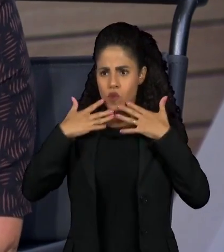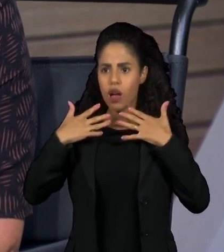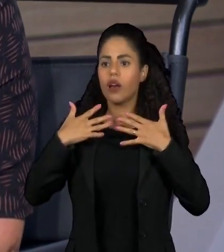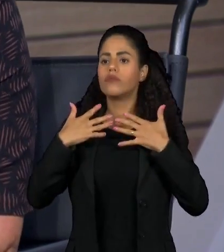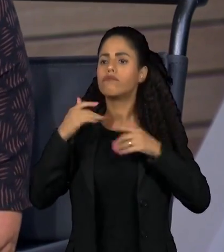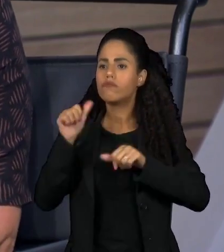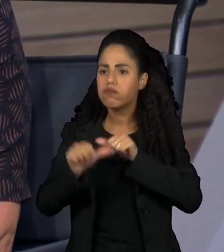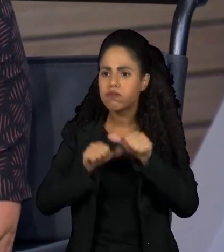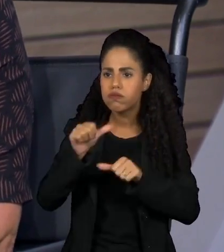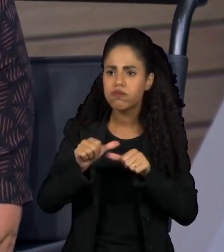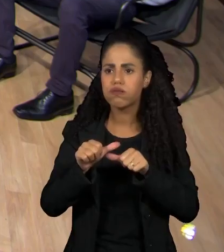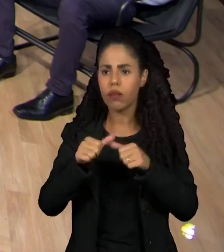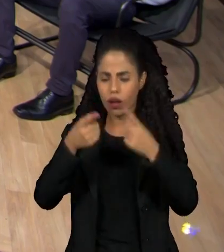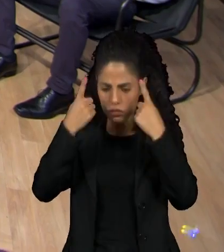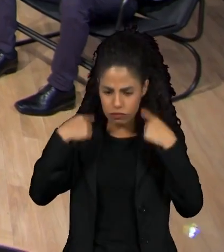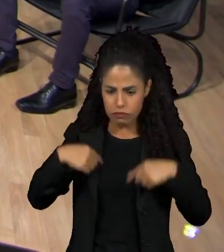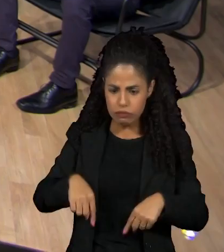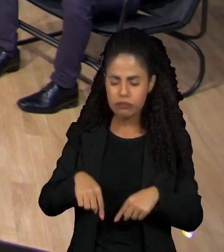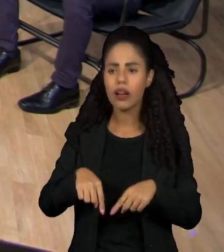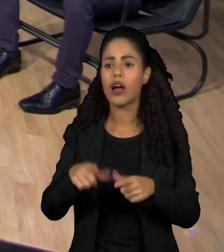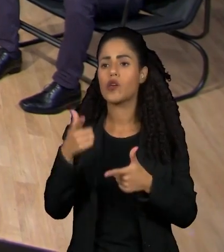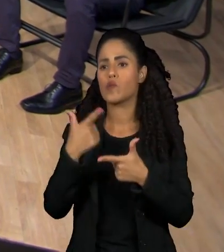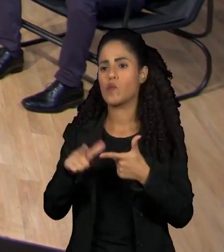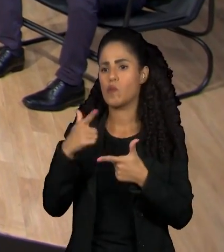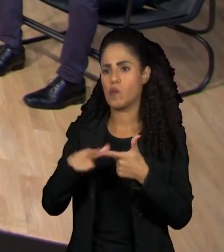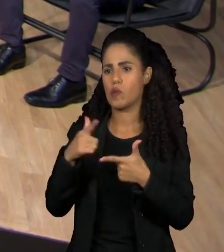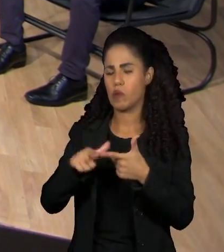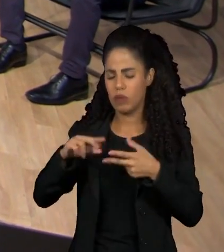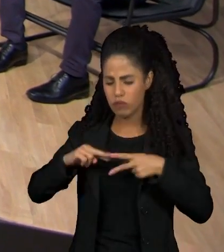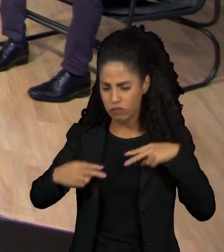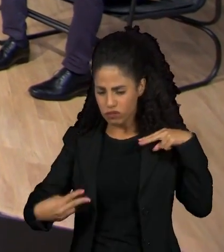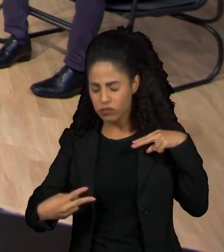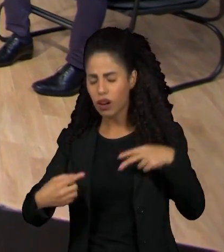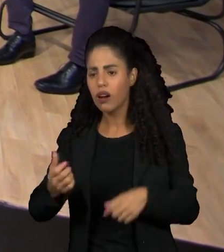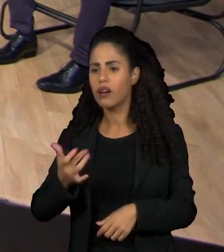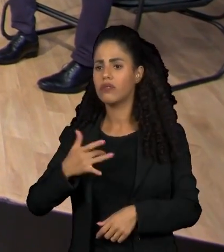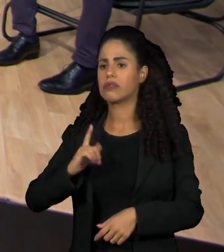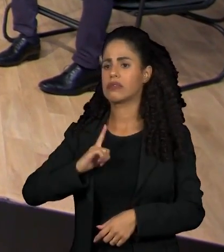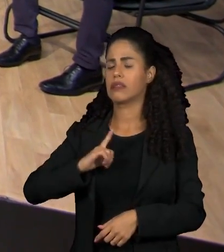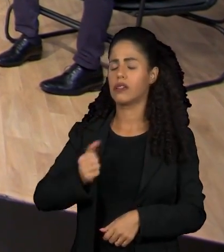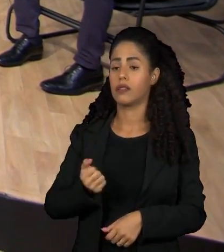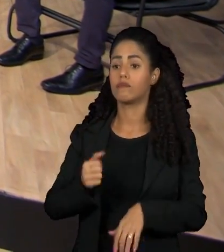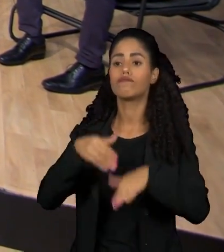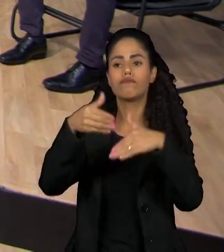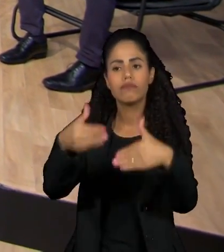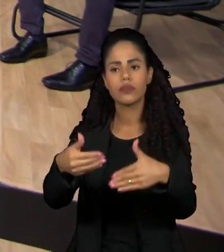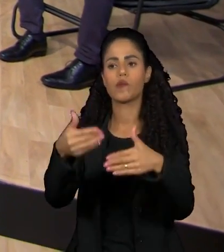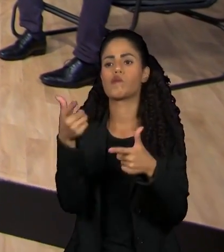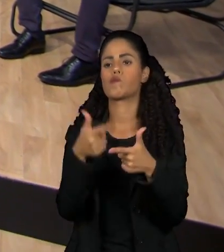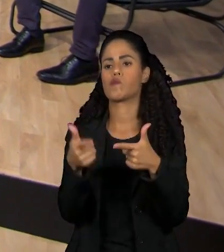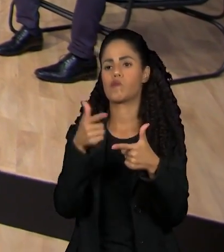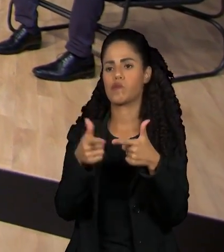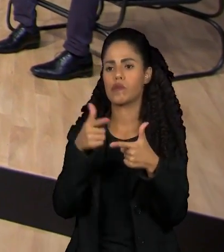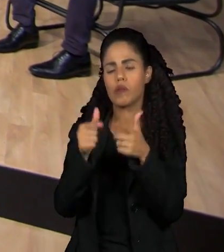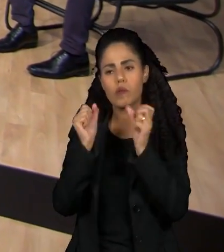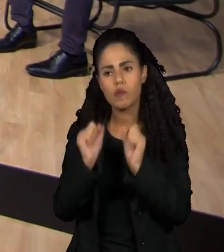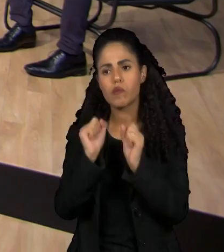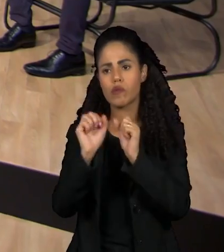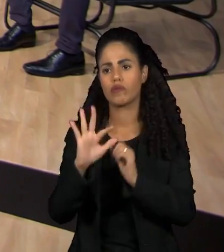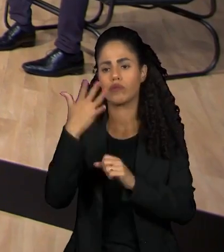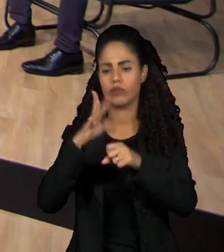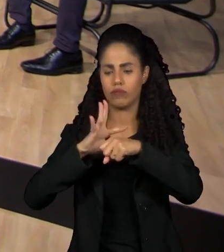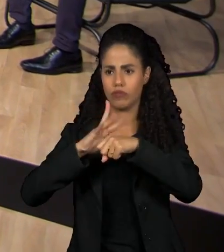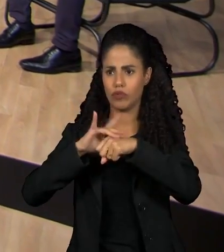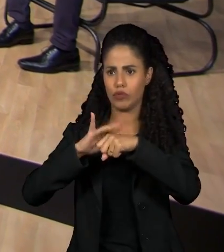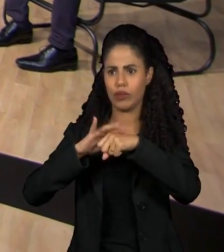parede celular, danos ao DNA. Então, os potenciais disso ser patogênico e causador de doença